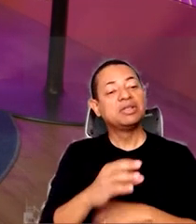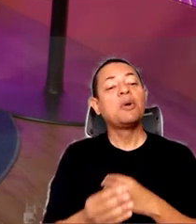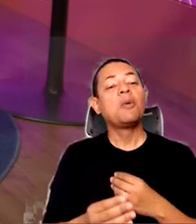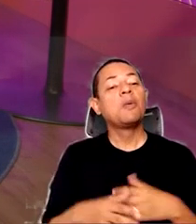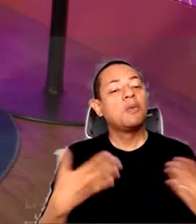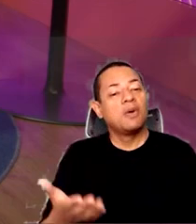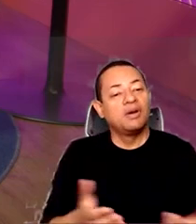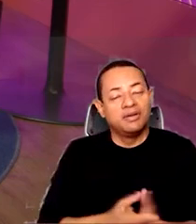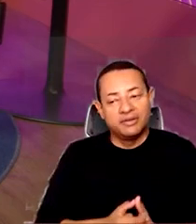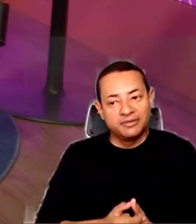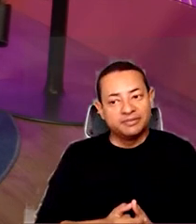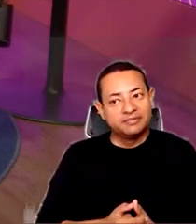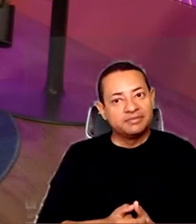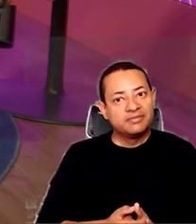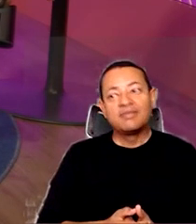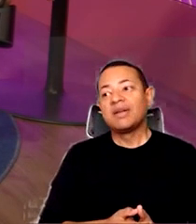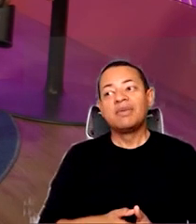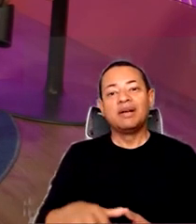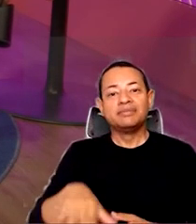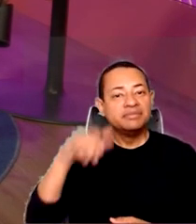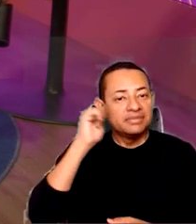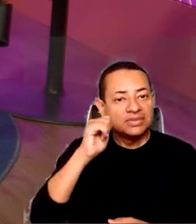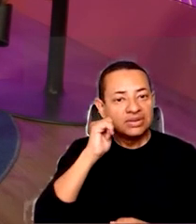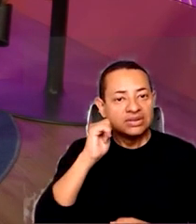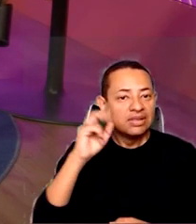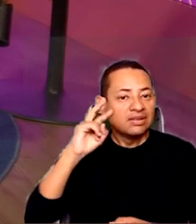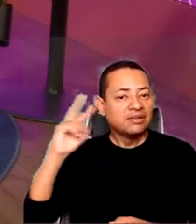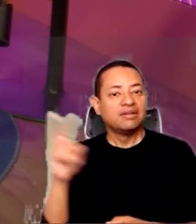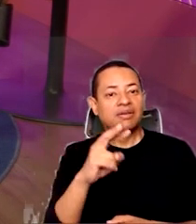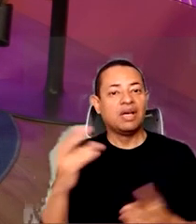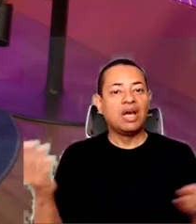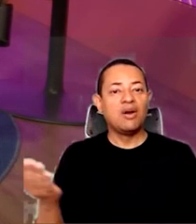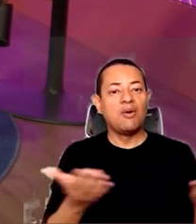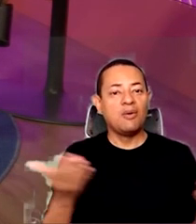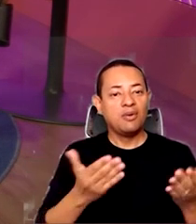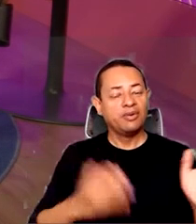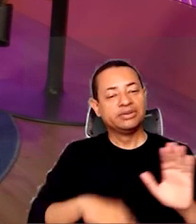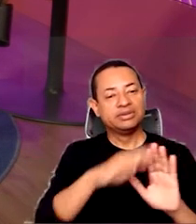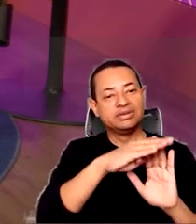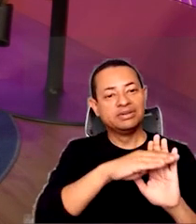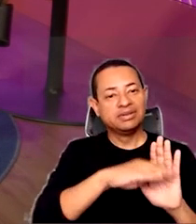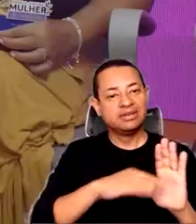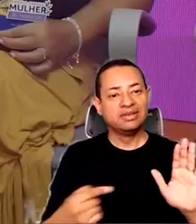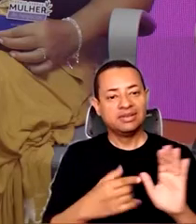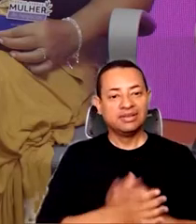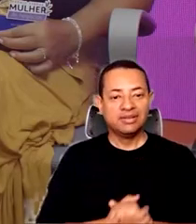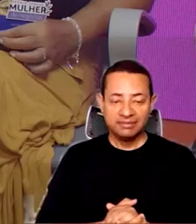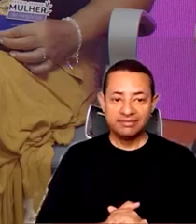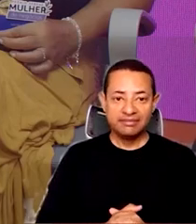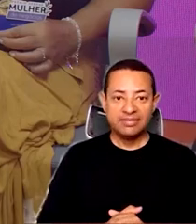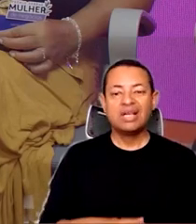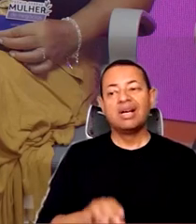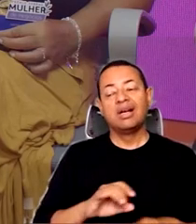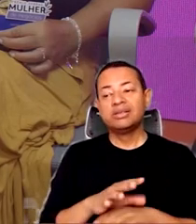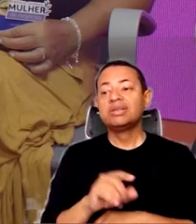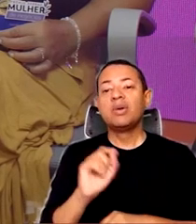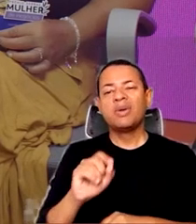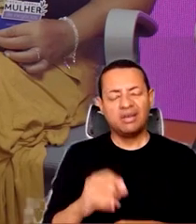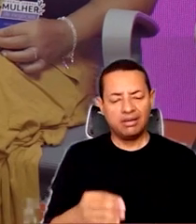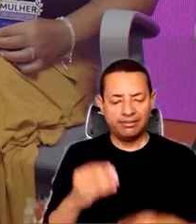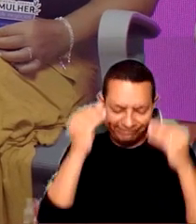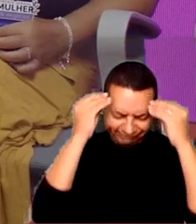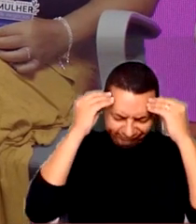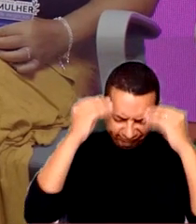dica para as empreendedoras que estão aí nos assistindo hoje nessa programação ai a dica é